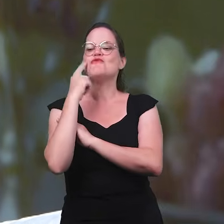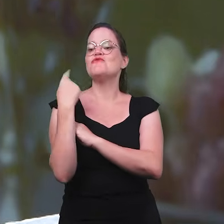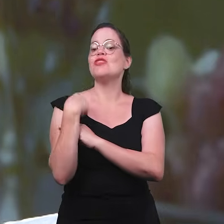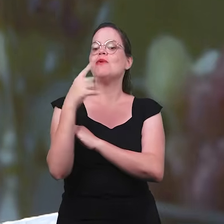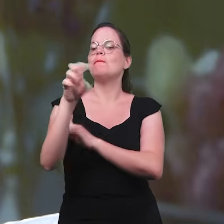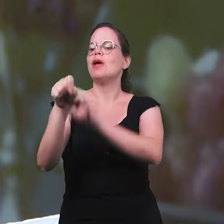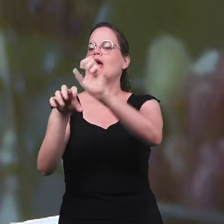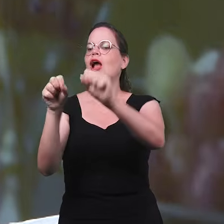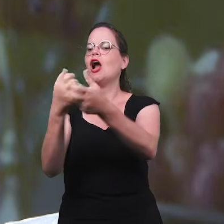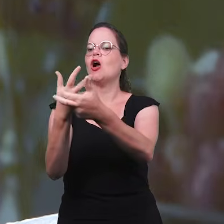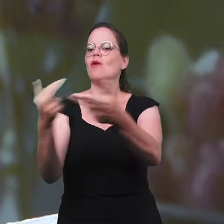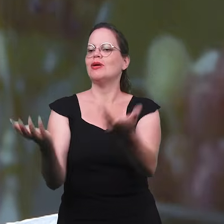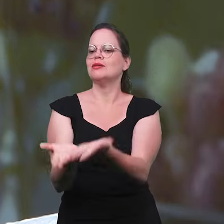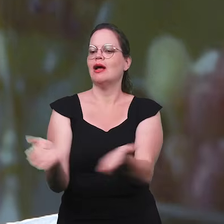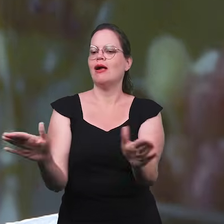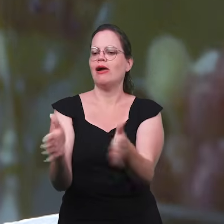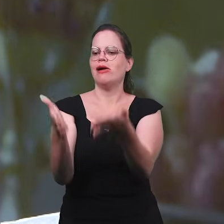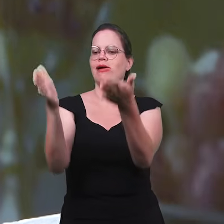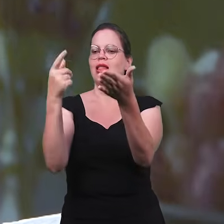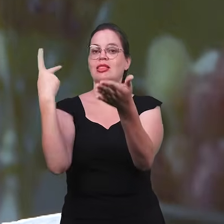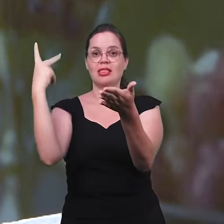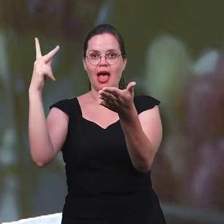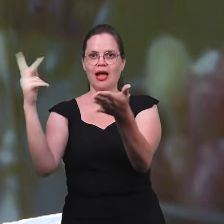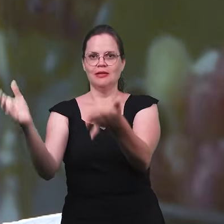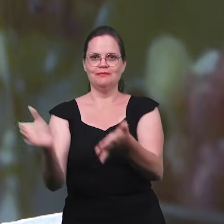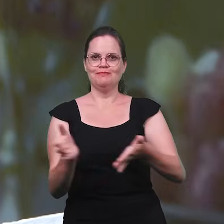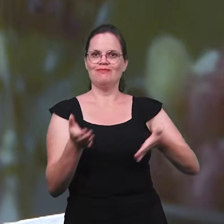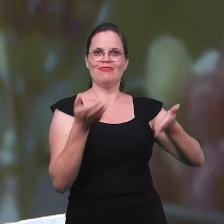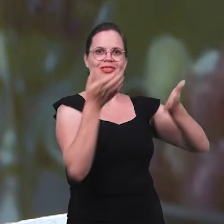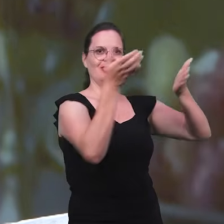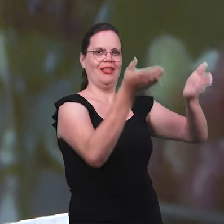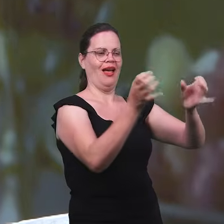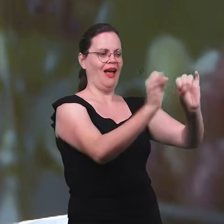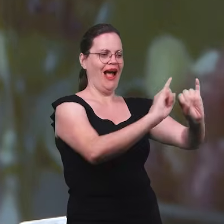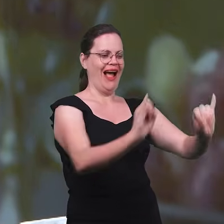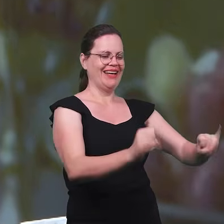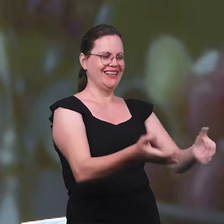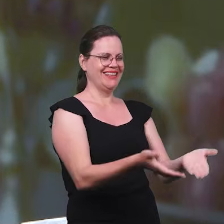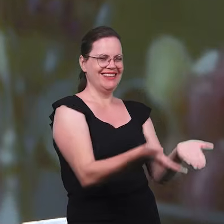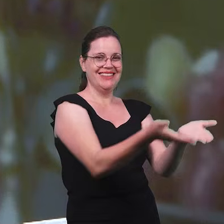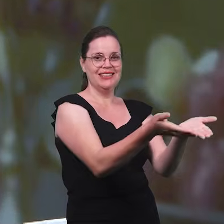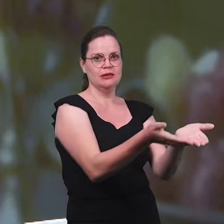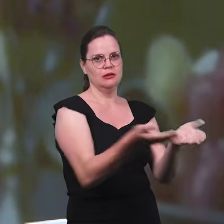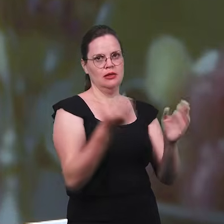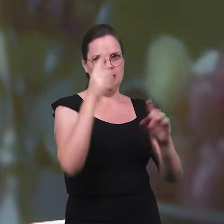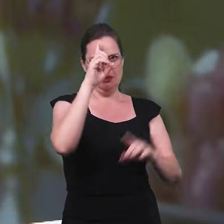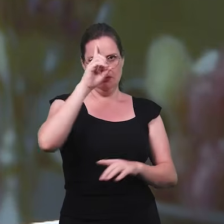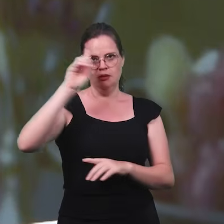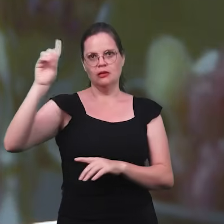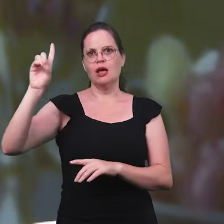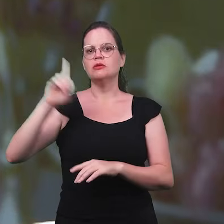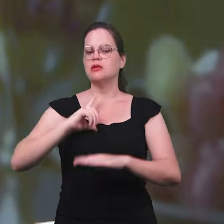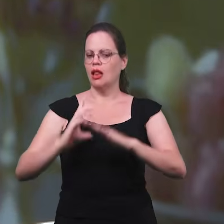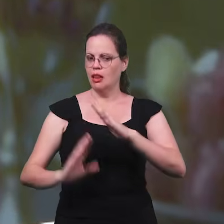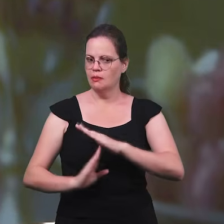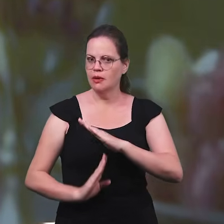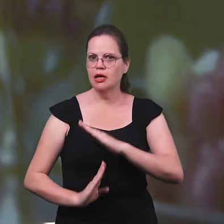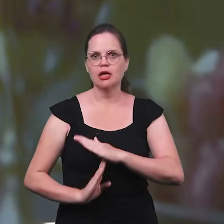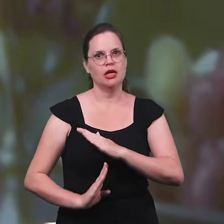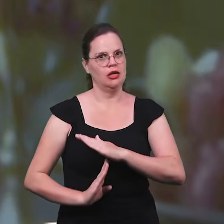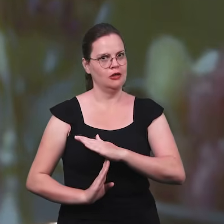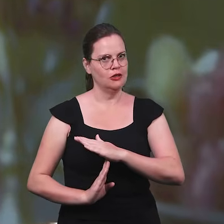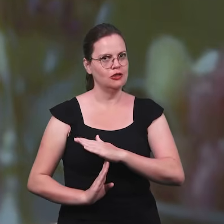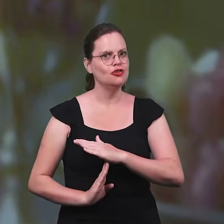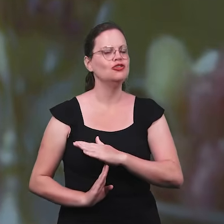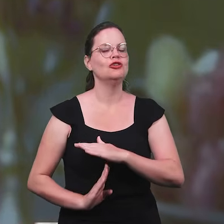utensílios diante dos nossos deuses. Mas Deus tem o seu limite, né, pastor Antônio Carlos?